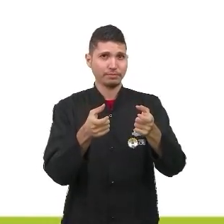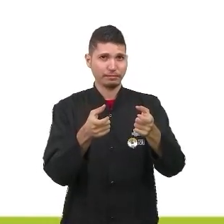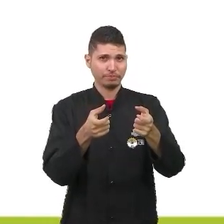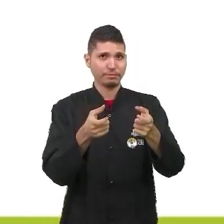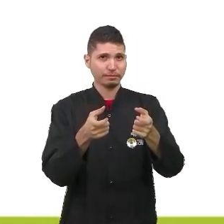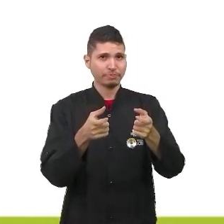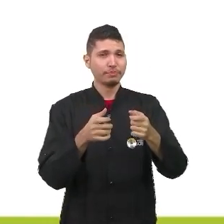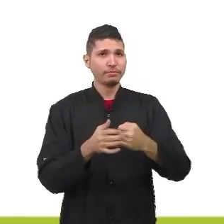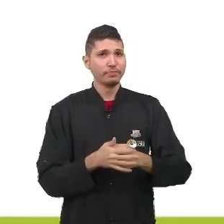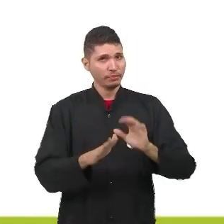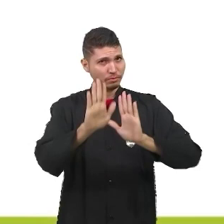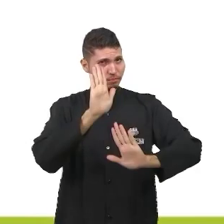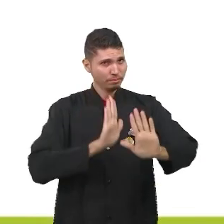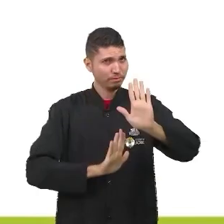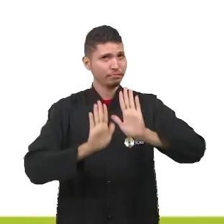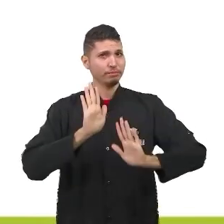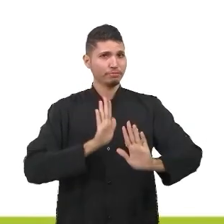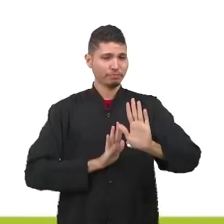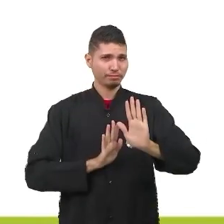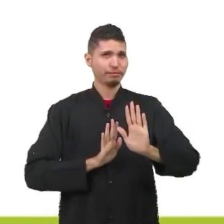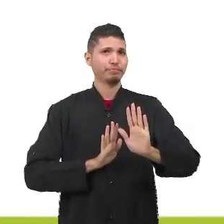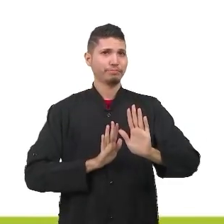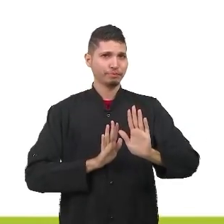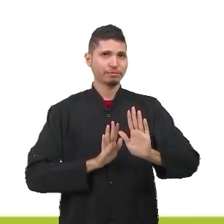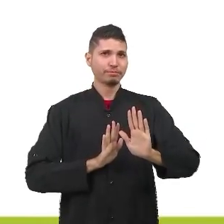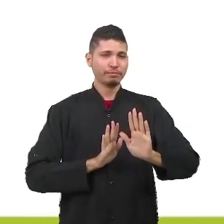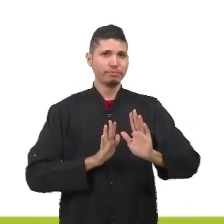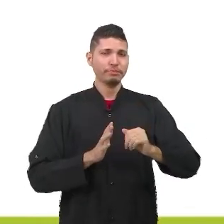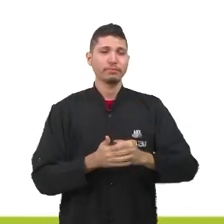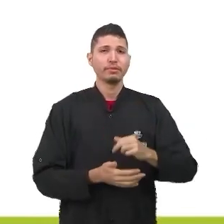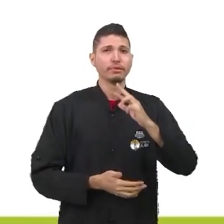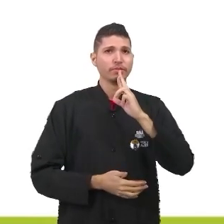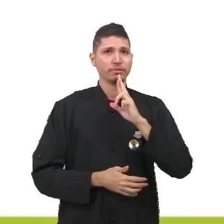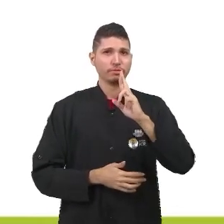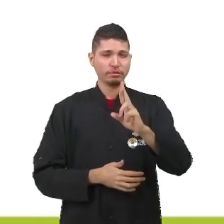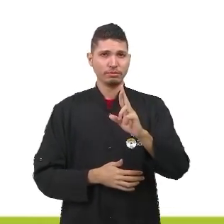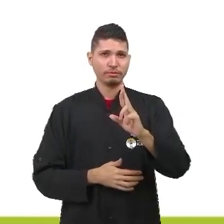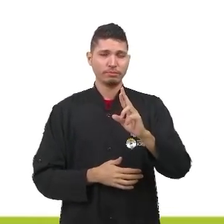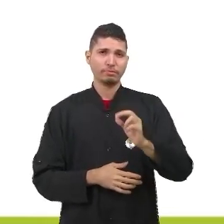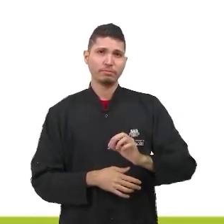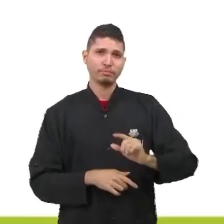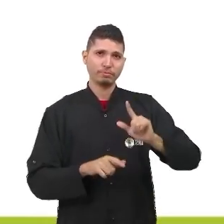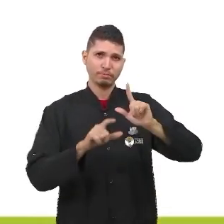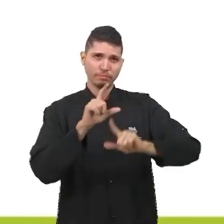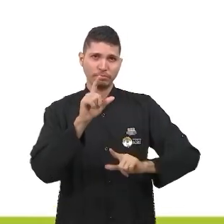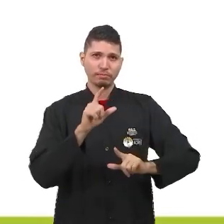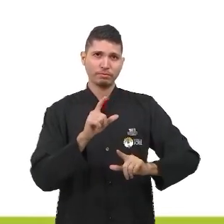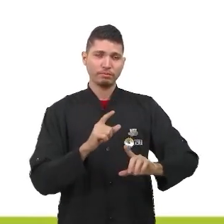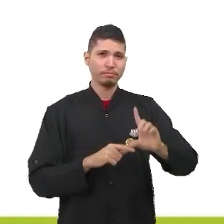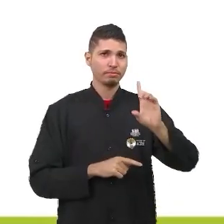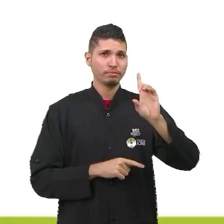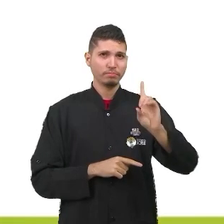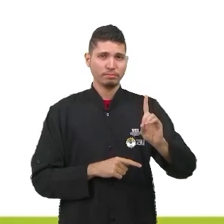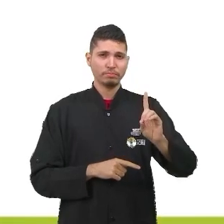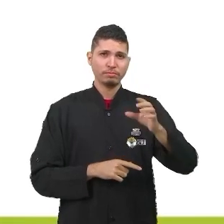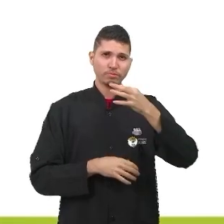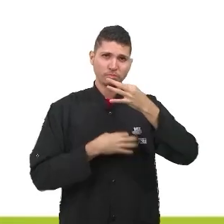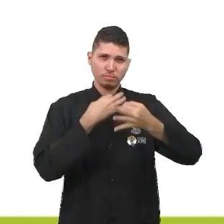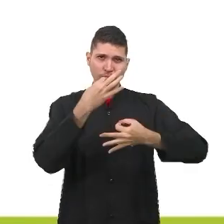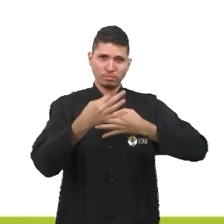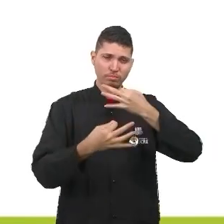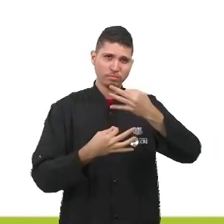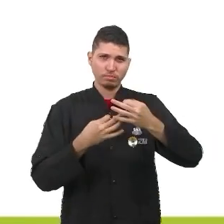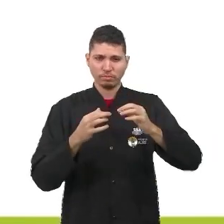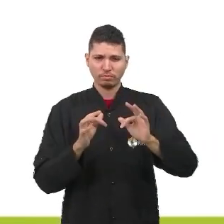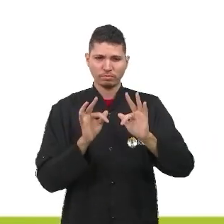obra áreas de modernidade. Então, nós temos como resposta aqui a letra D. Criticou nessa obra como